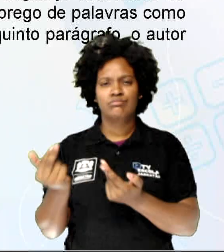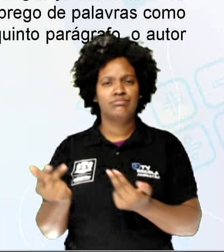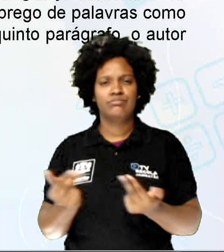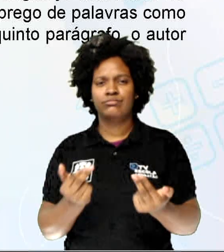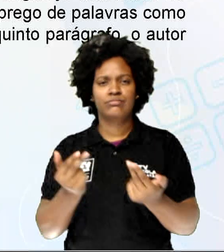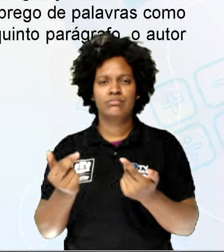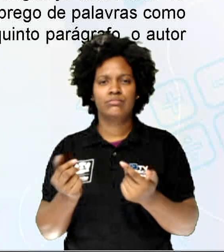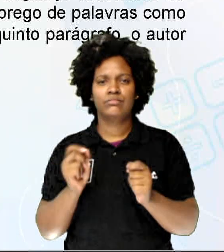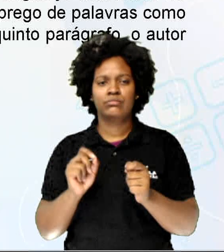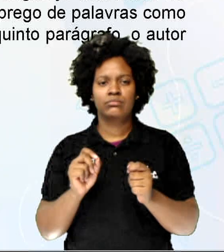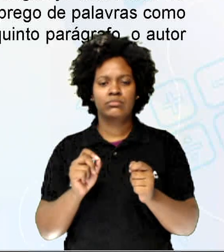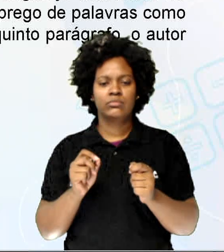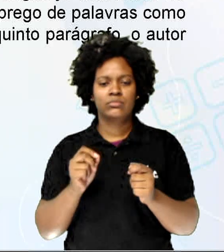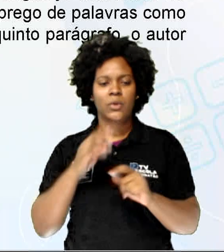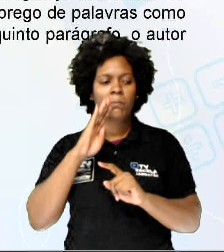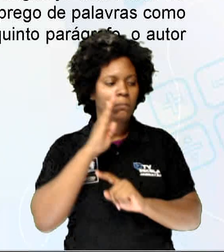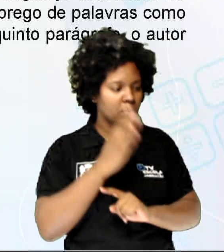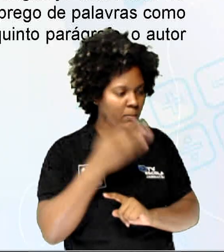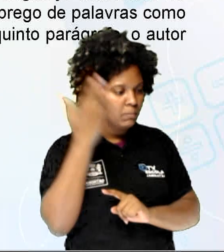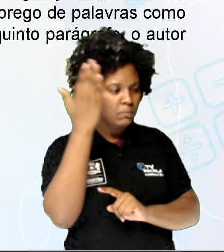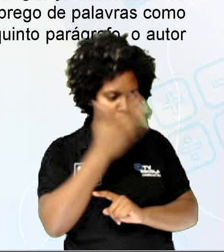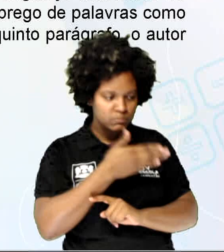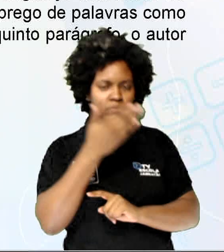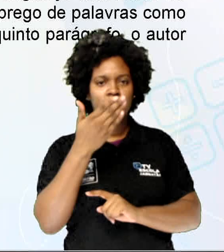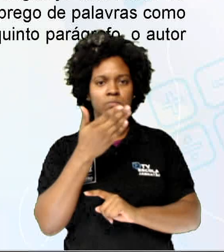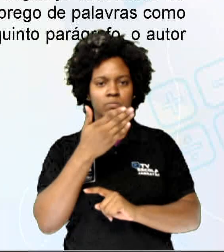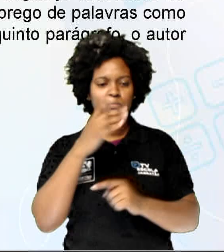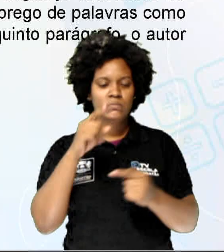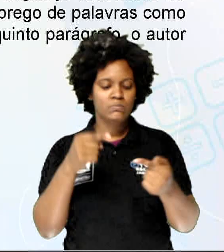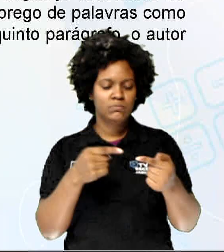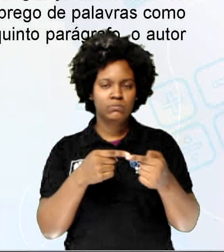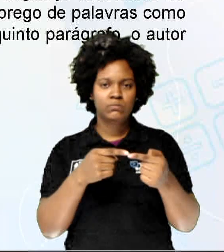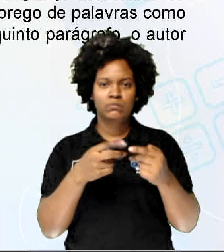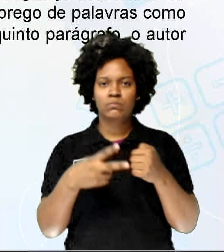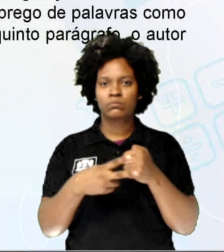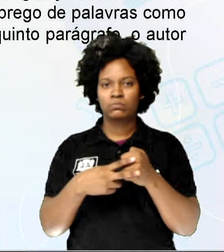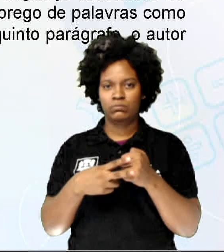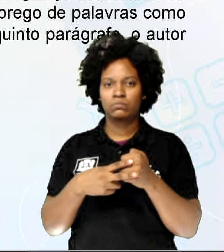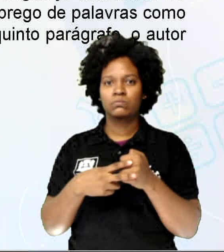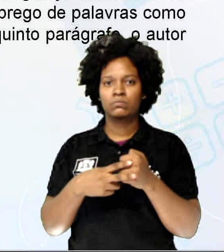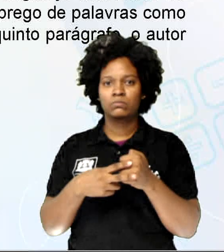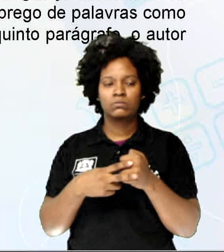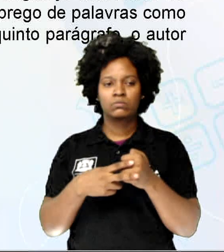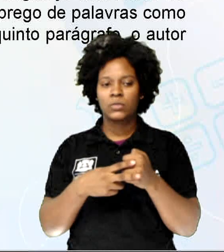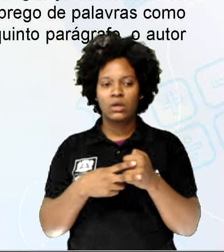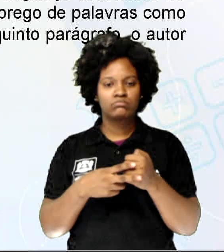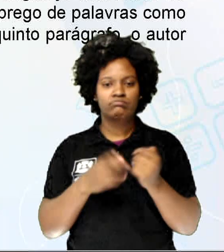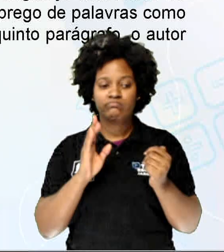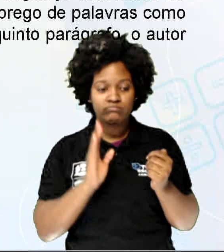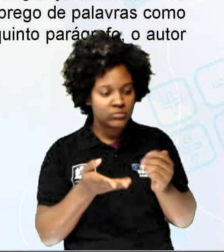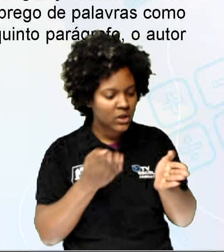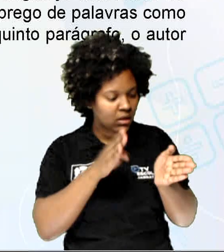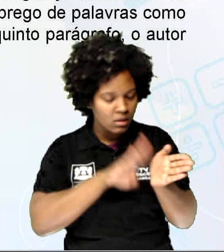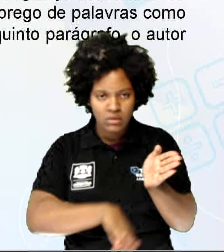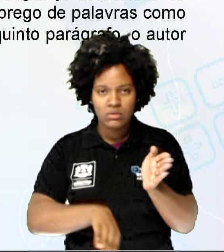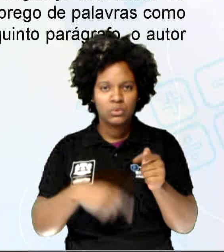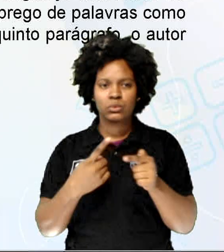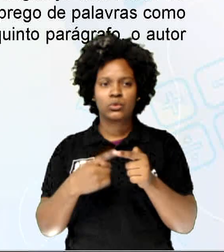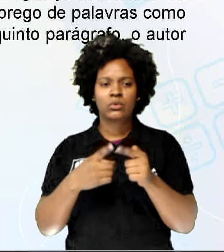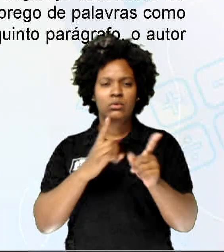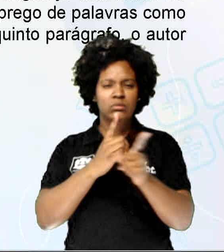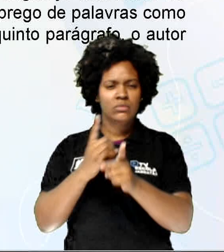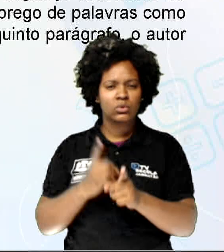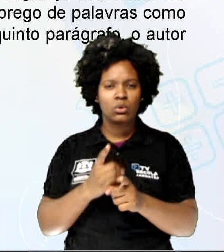o que pode ser comprovado pela adequação da concordância verbal. De cara você elimina esse item, por quê? Descobrem está